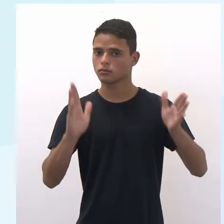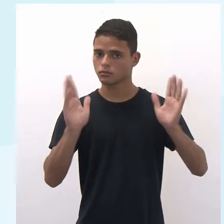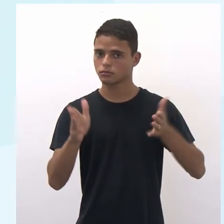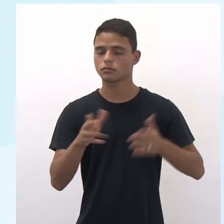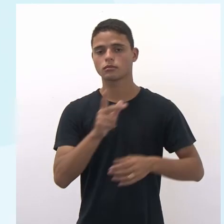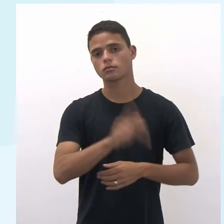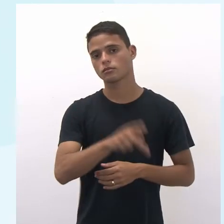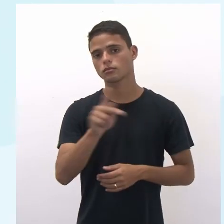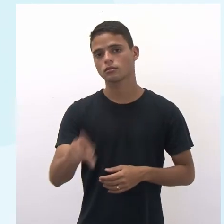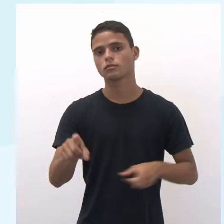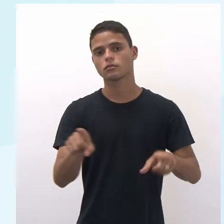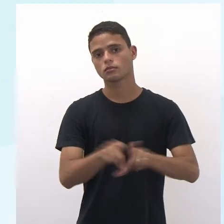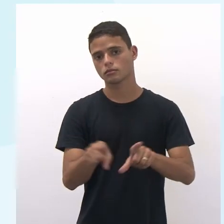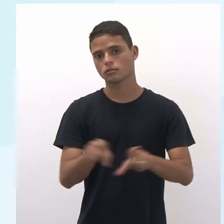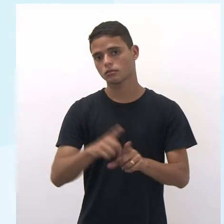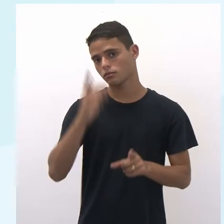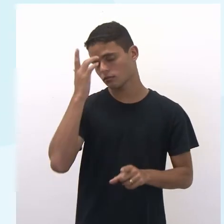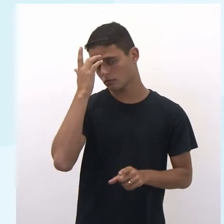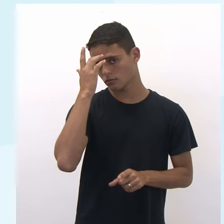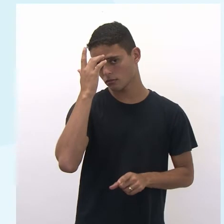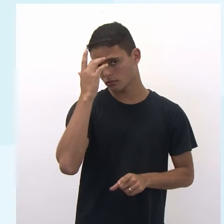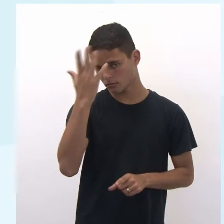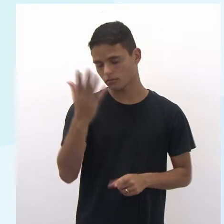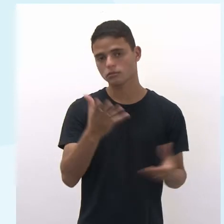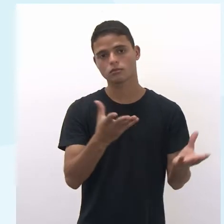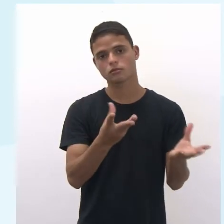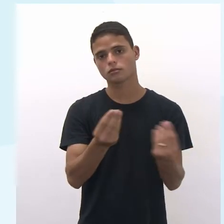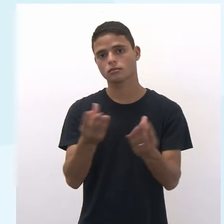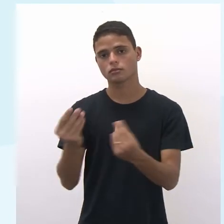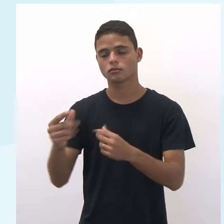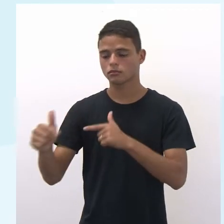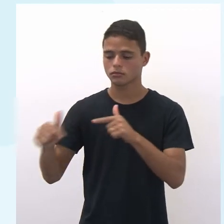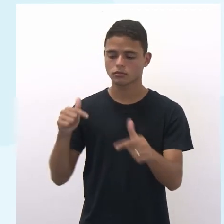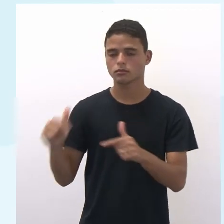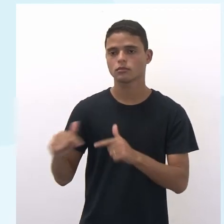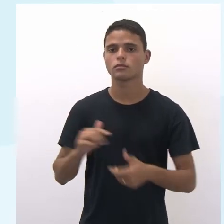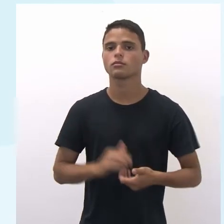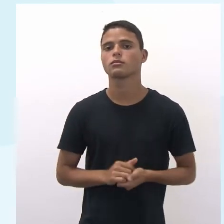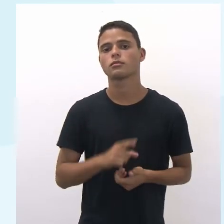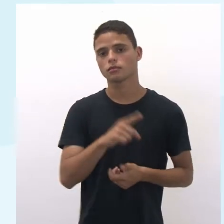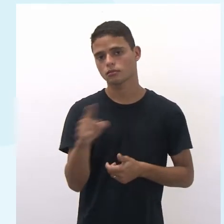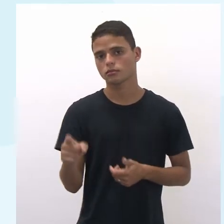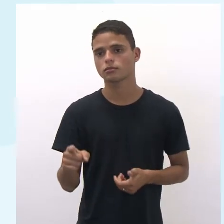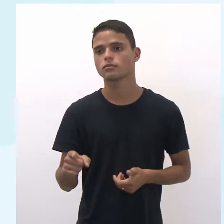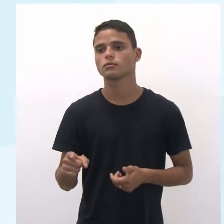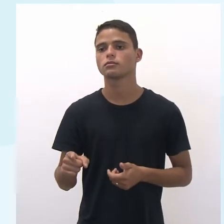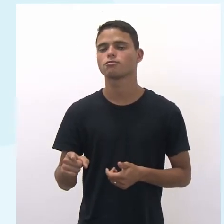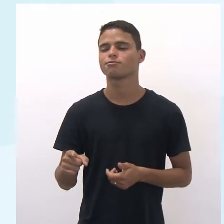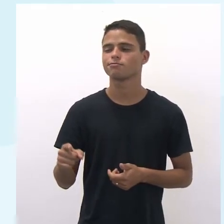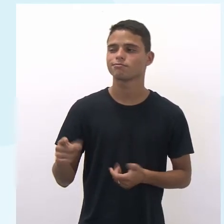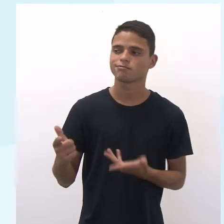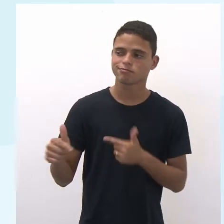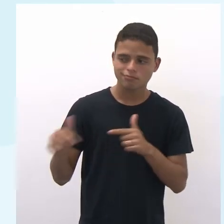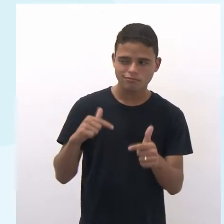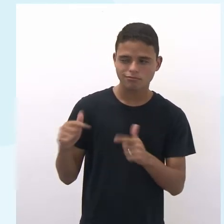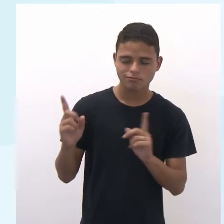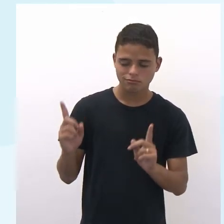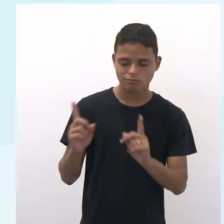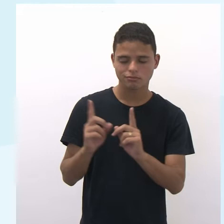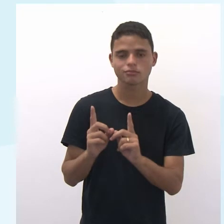professor e que vai facilitar bastante aí o trabalho. Então, se você está com pouco tempo para